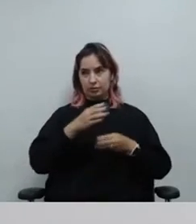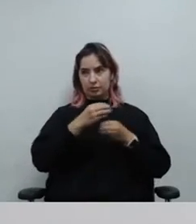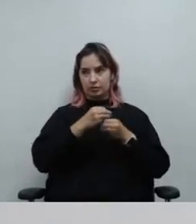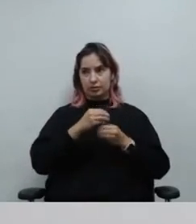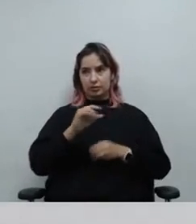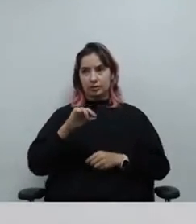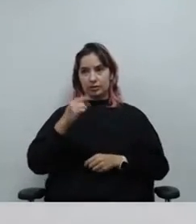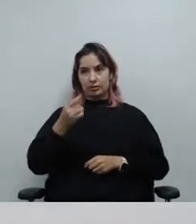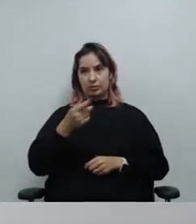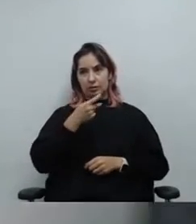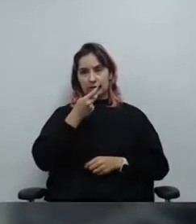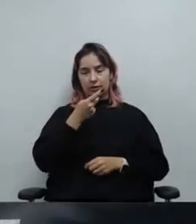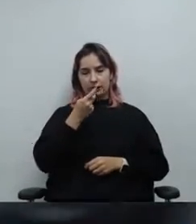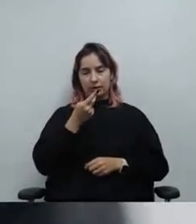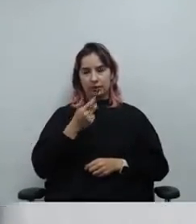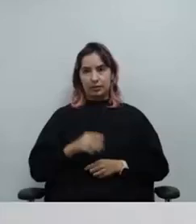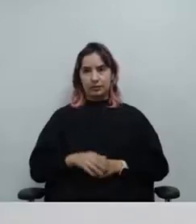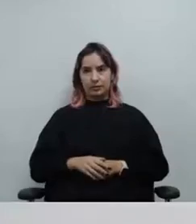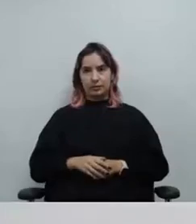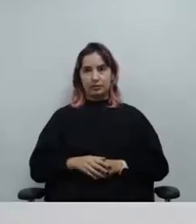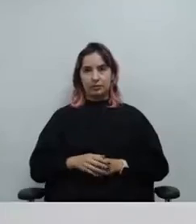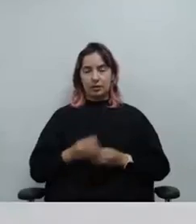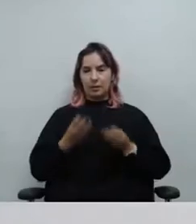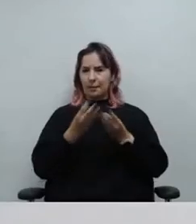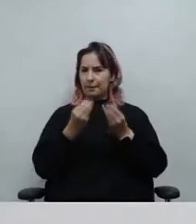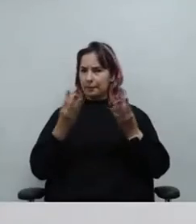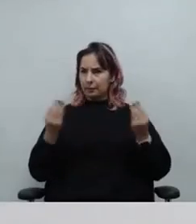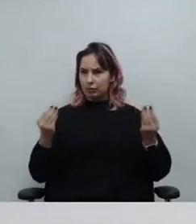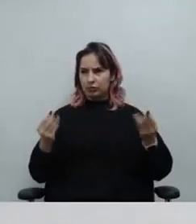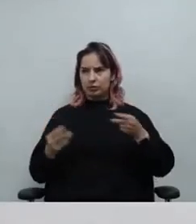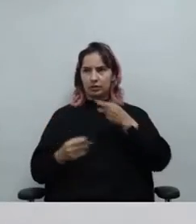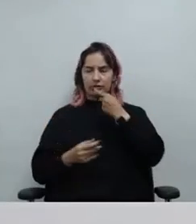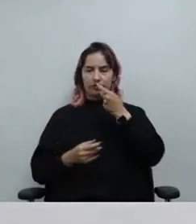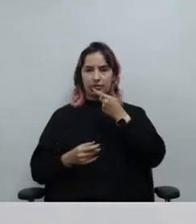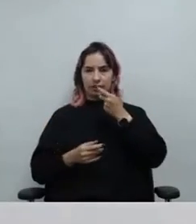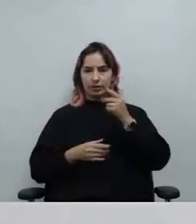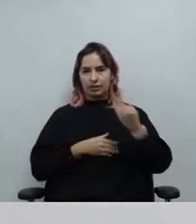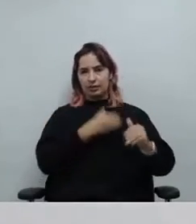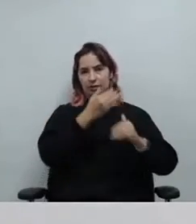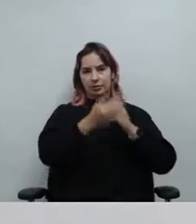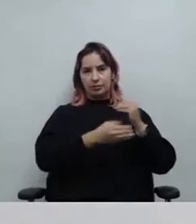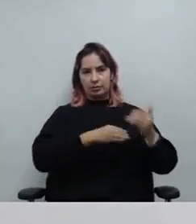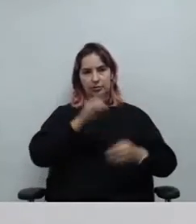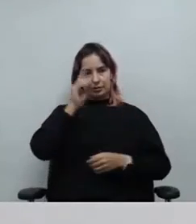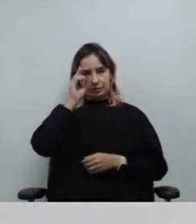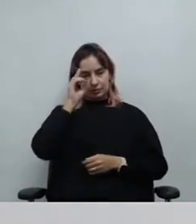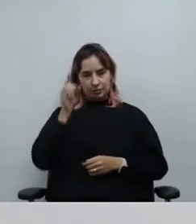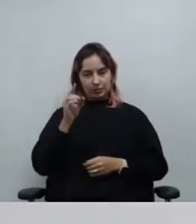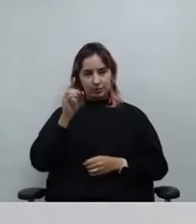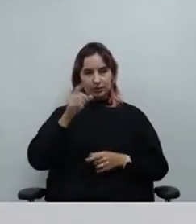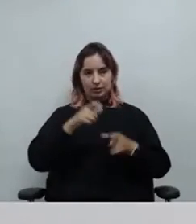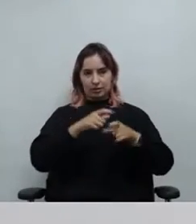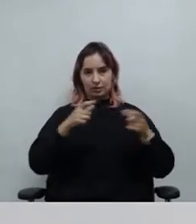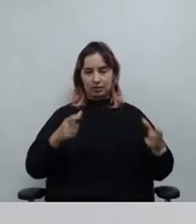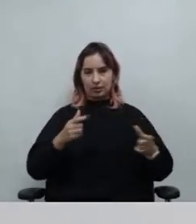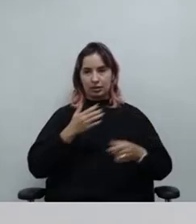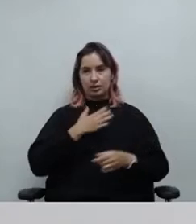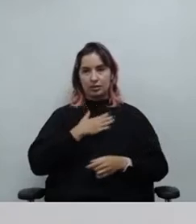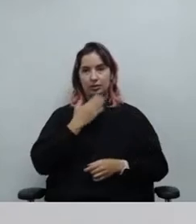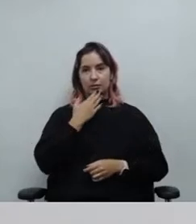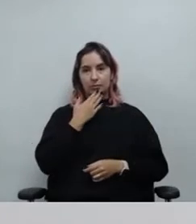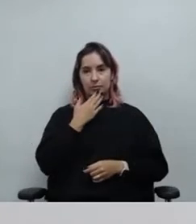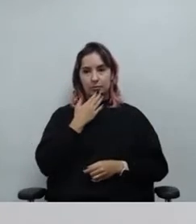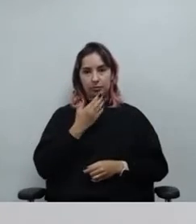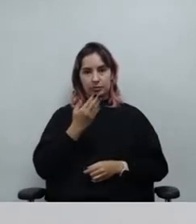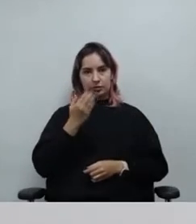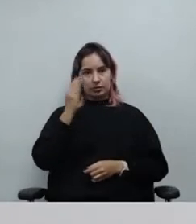as falas do momento aberto. Como foram muitas falas e esse processo está na ordem do dia relacionado à expansão, eu vou pedir a compreensão,